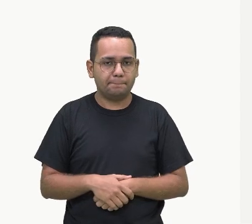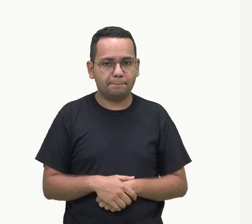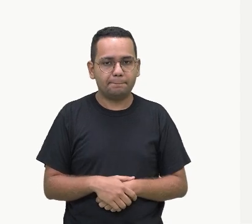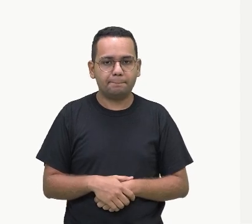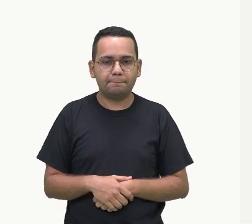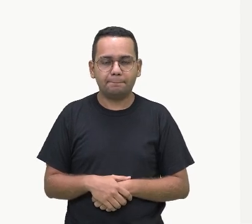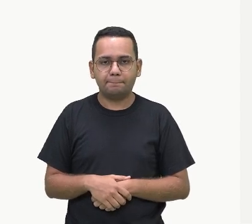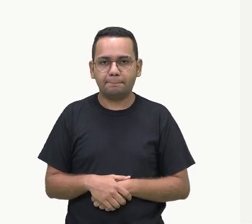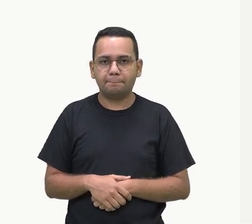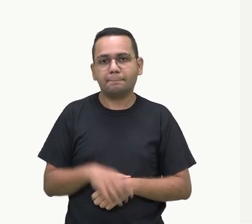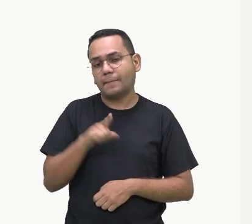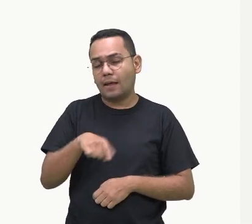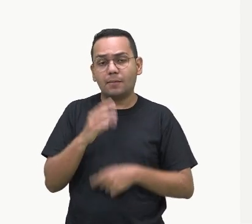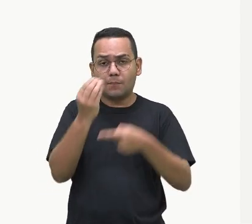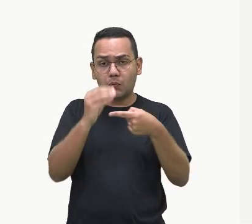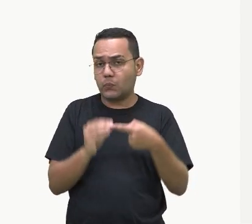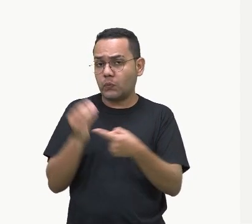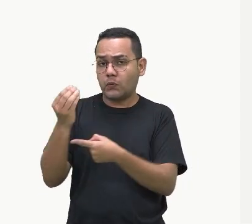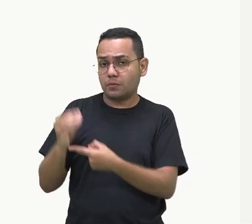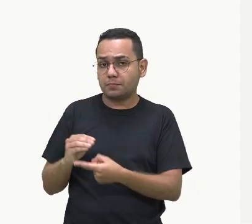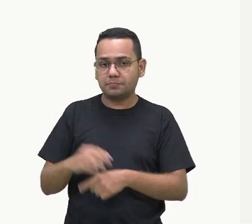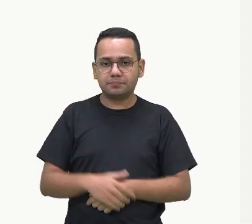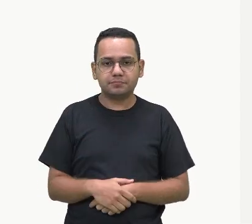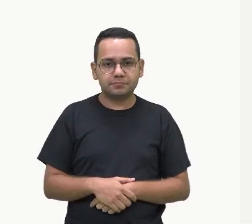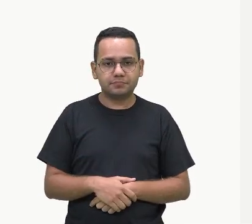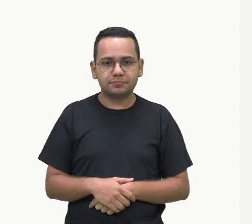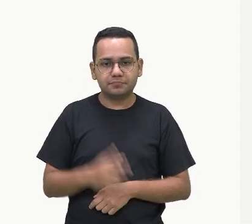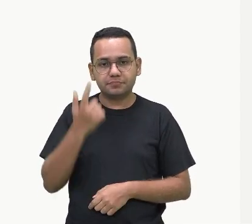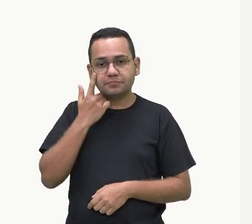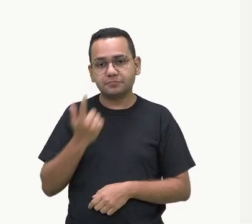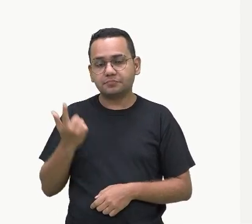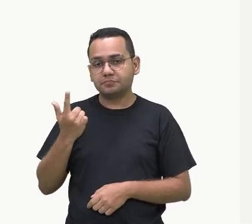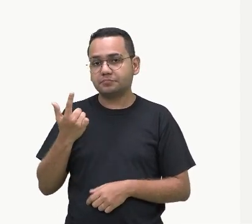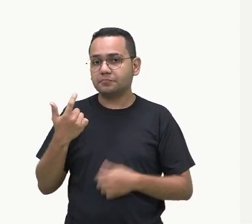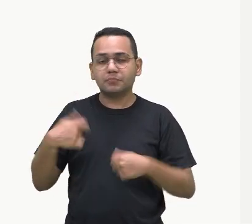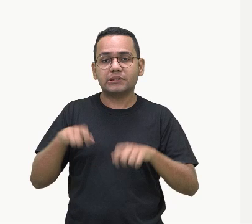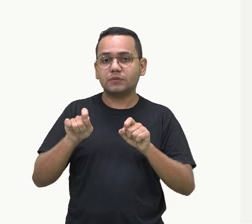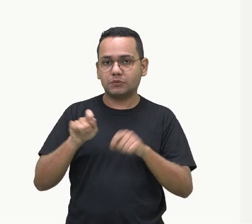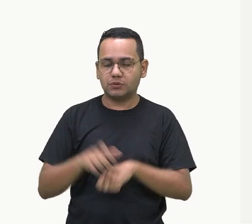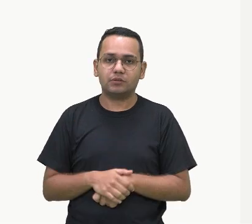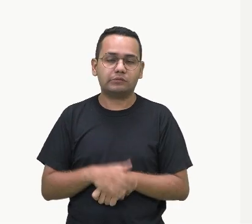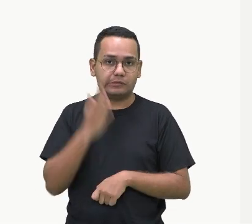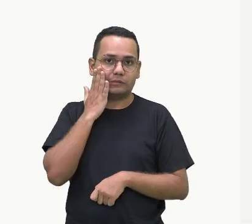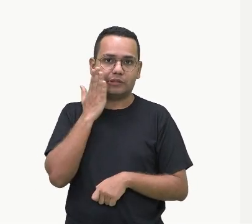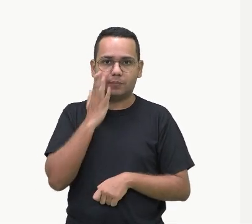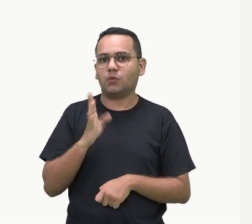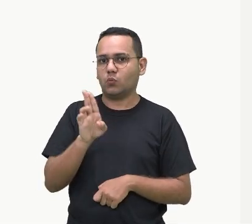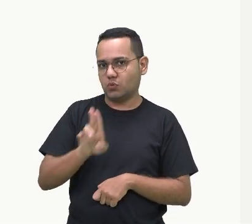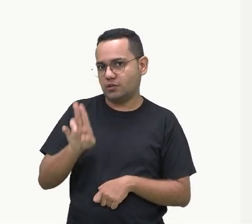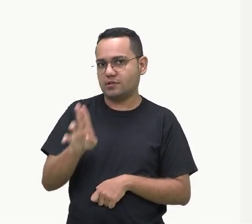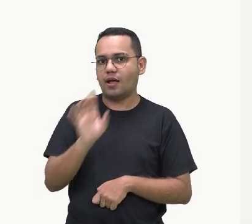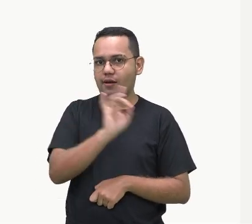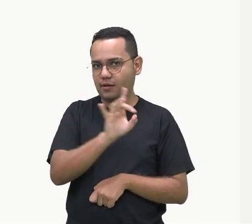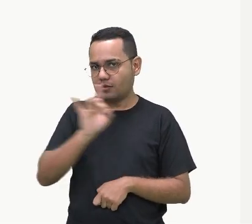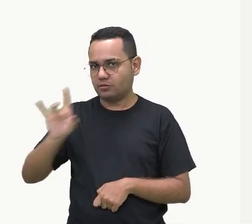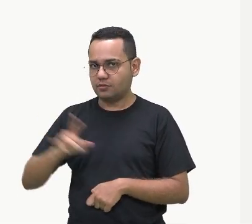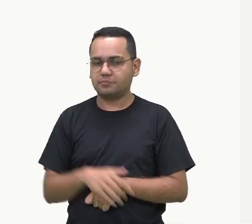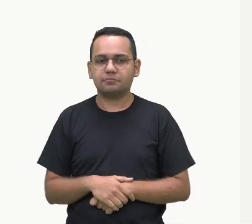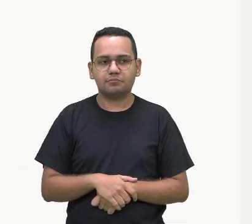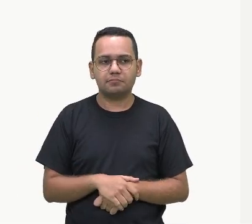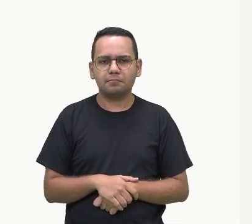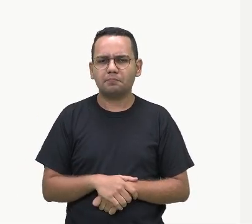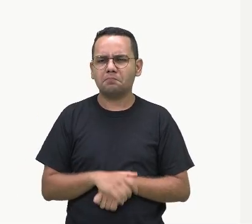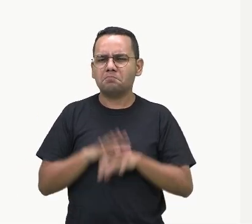serão proporcionais. Basta a gente saber utilizar. Tá, agora como é que a